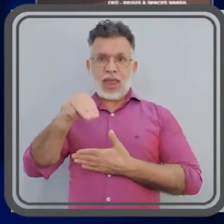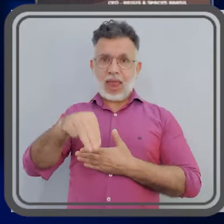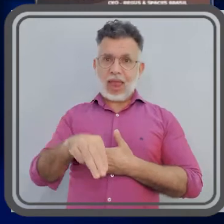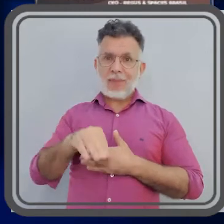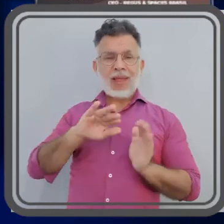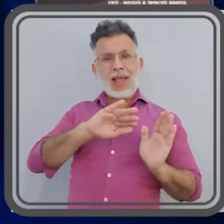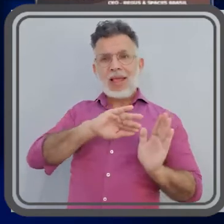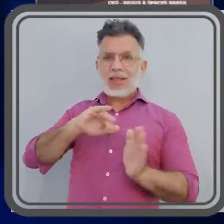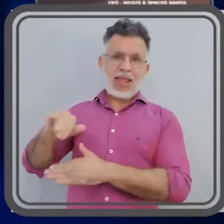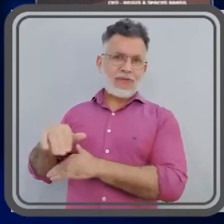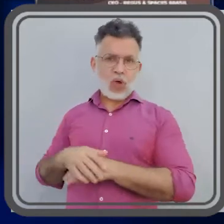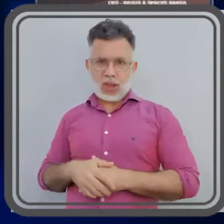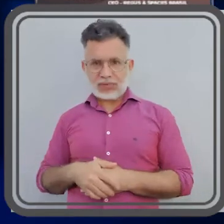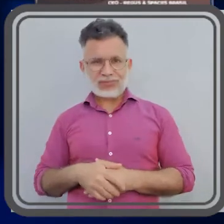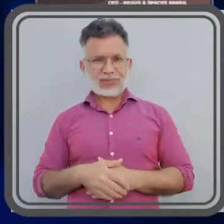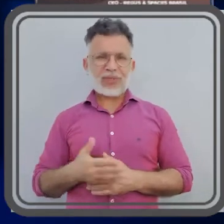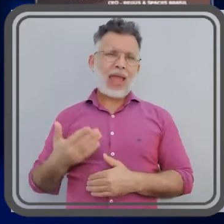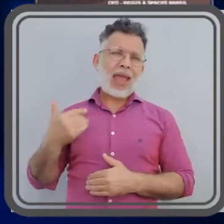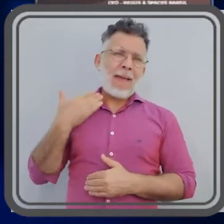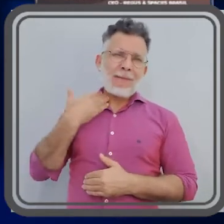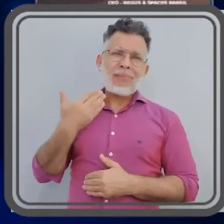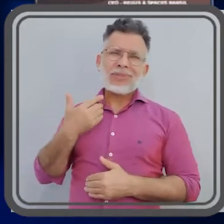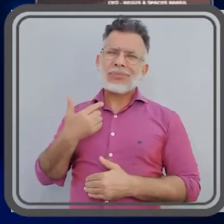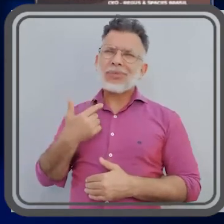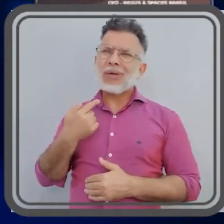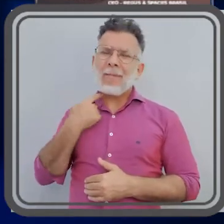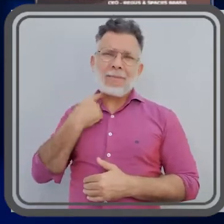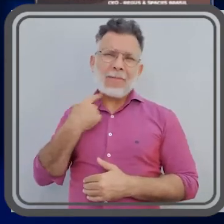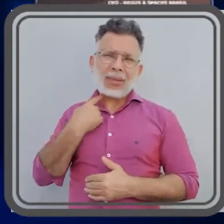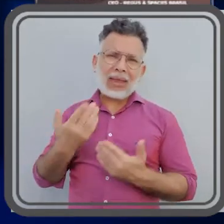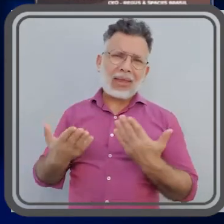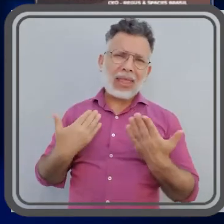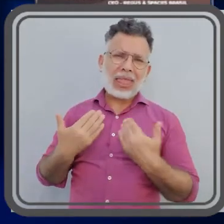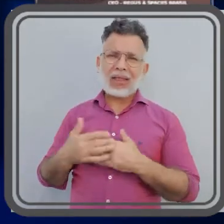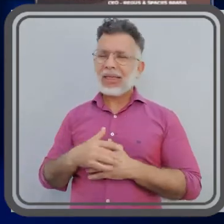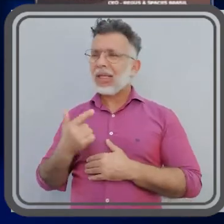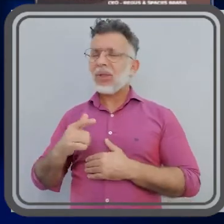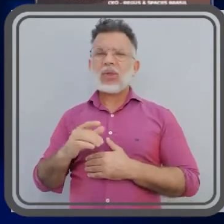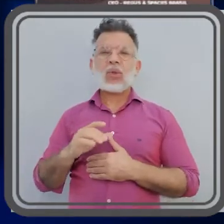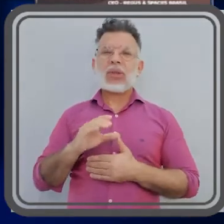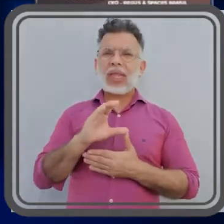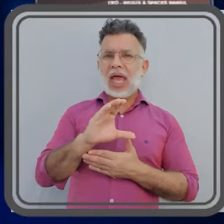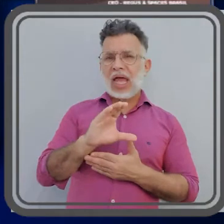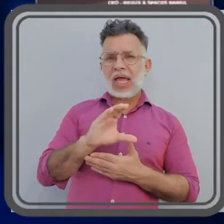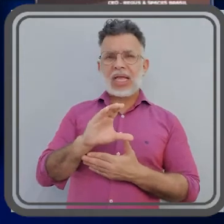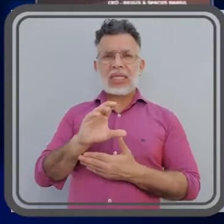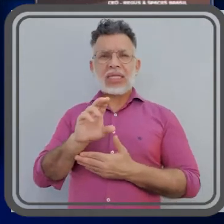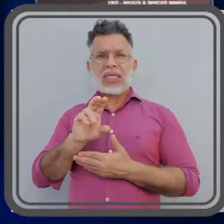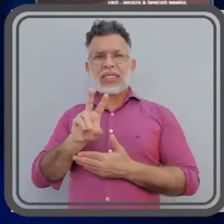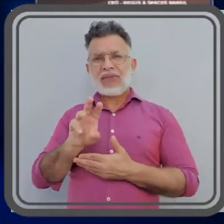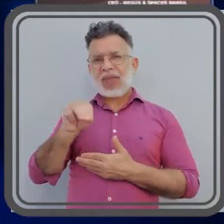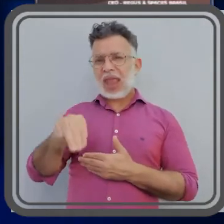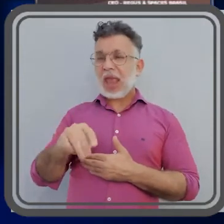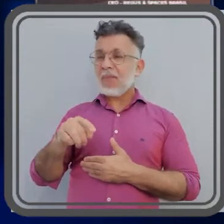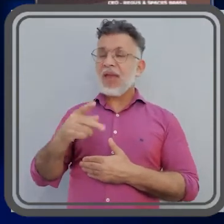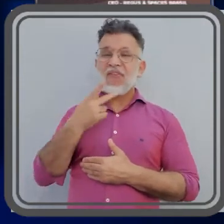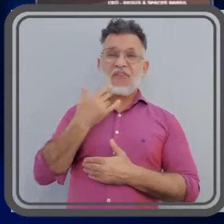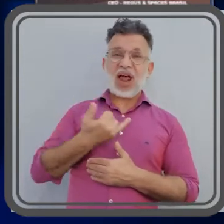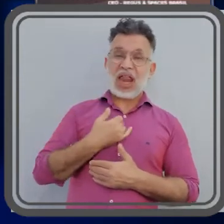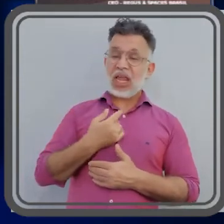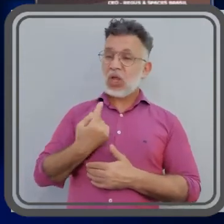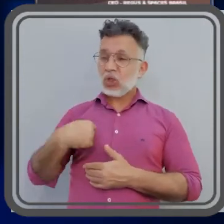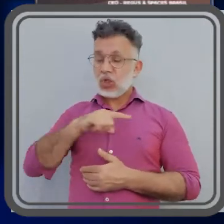Geralmente o papinho desses caras que não estão cadastrados, registrados na CVM é: nós somos inovadores demais, eles não